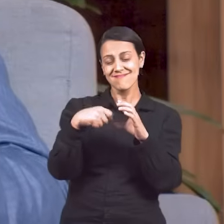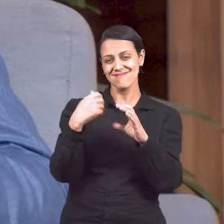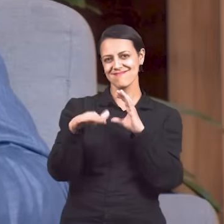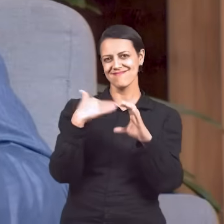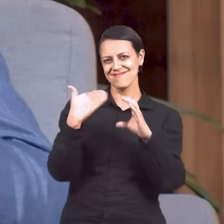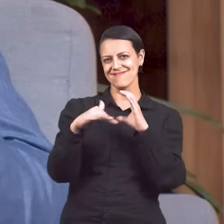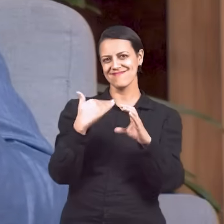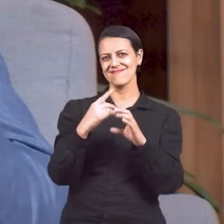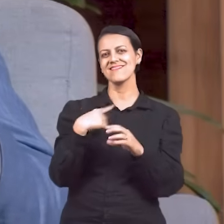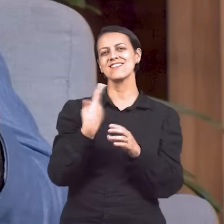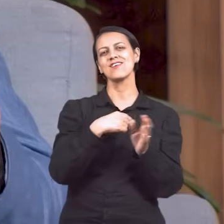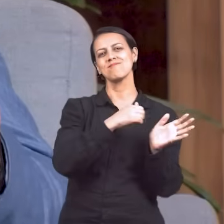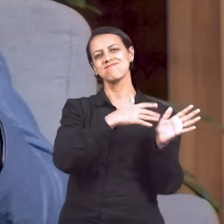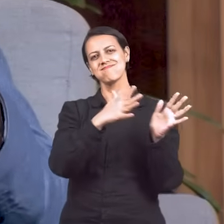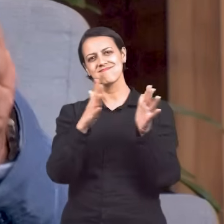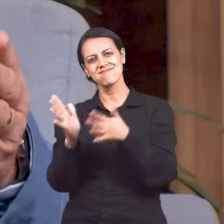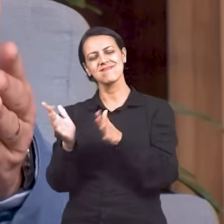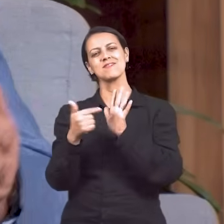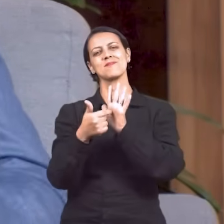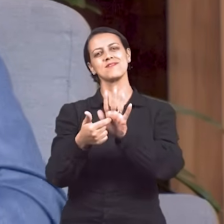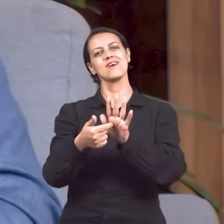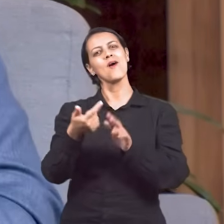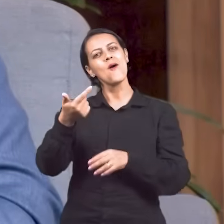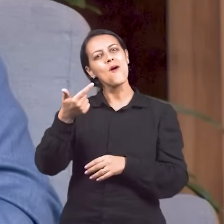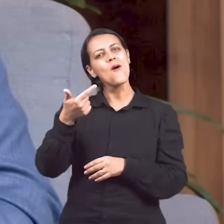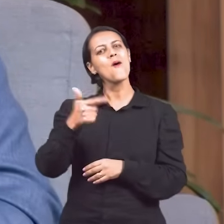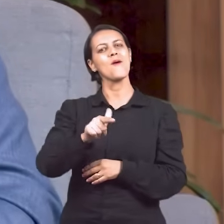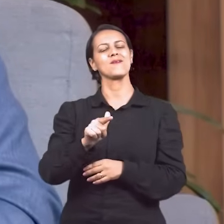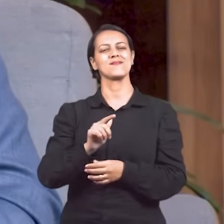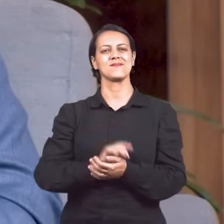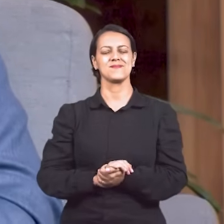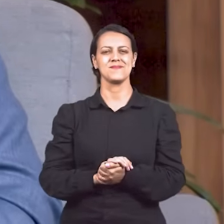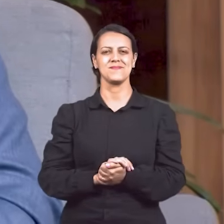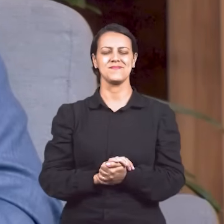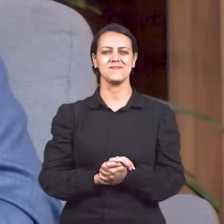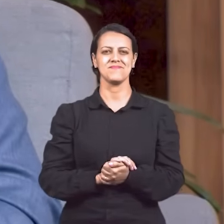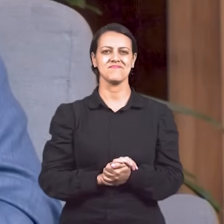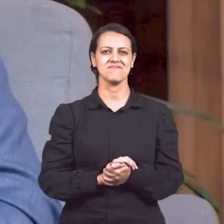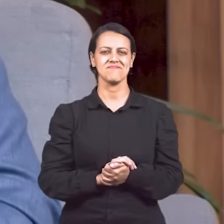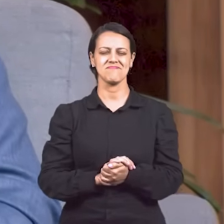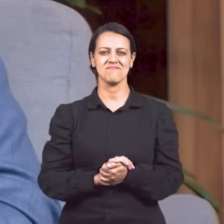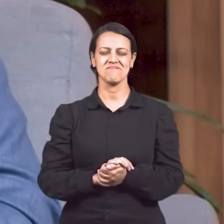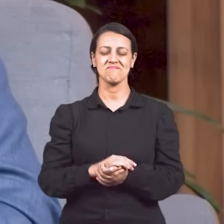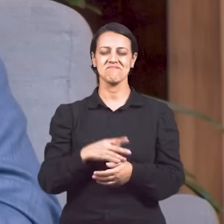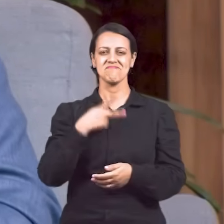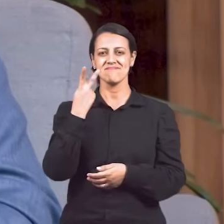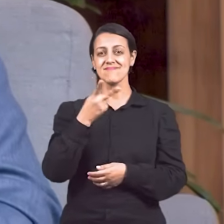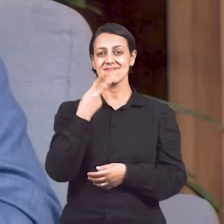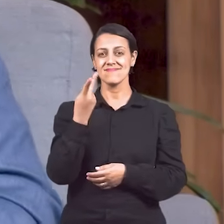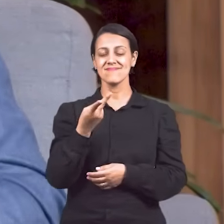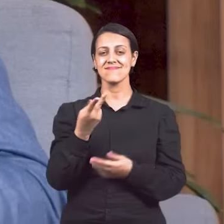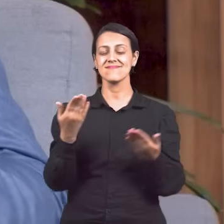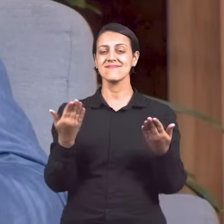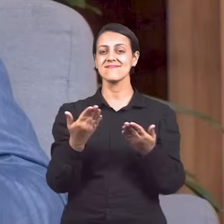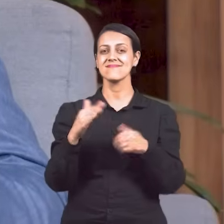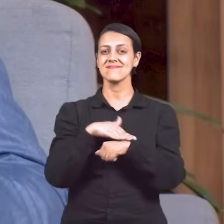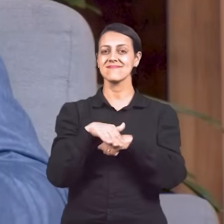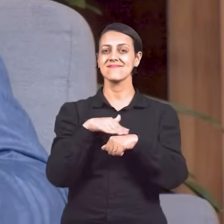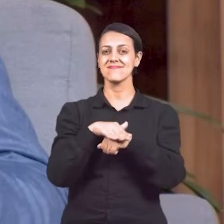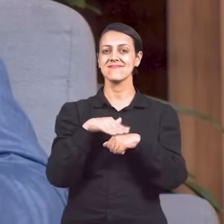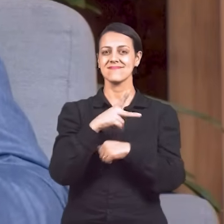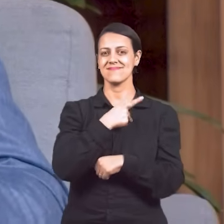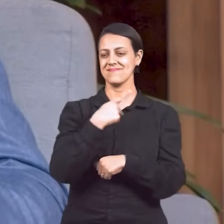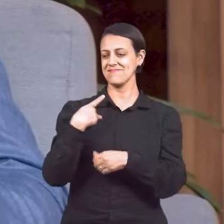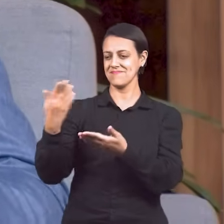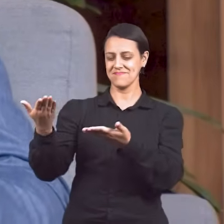que nós estamos gravando aqui e fazendo a exibição de mais um programa. E vamos falar a respeito deste tema, conversando aqui um pouco